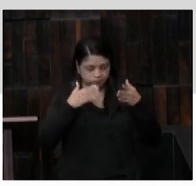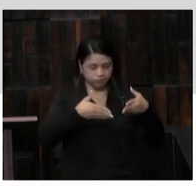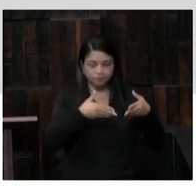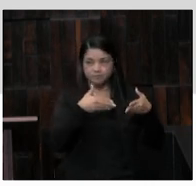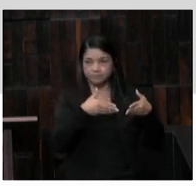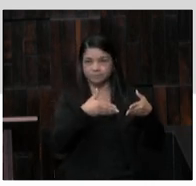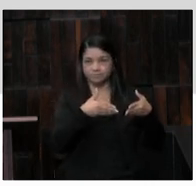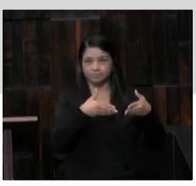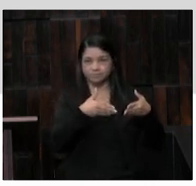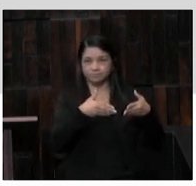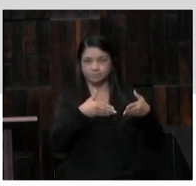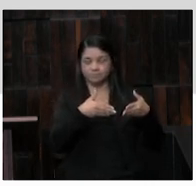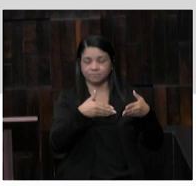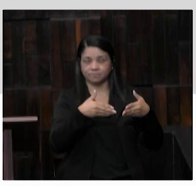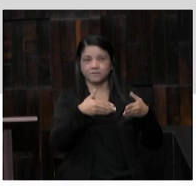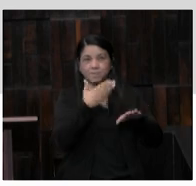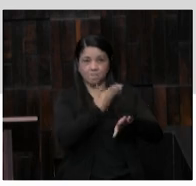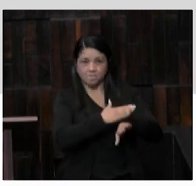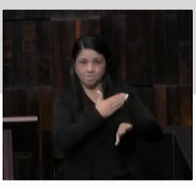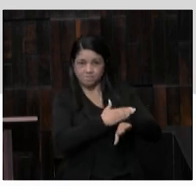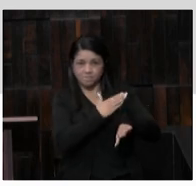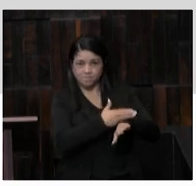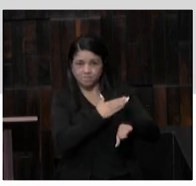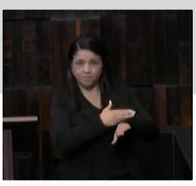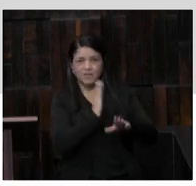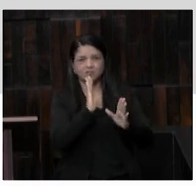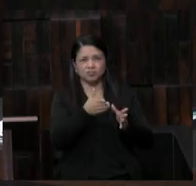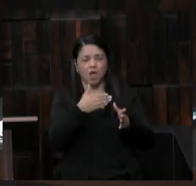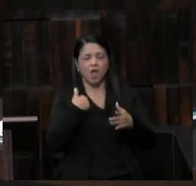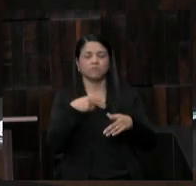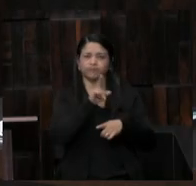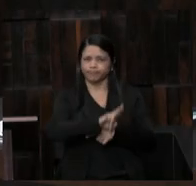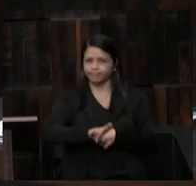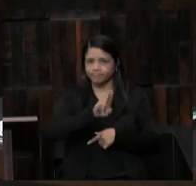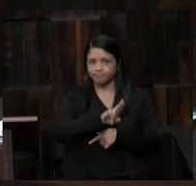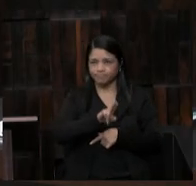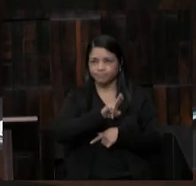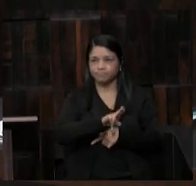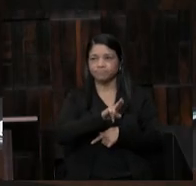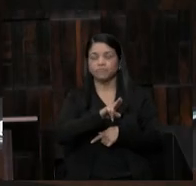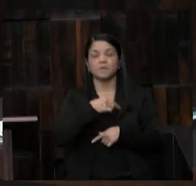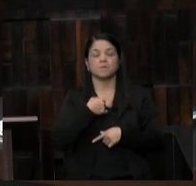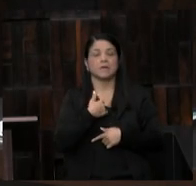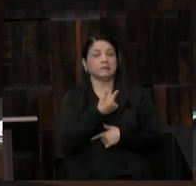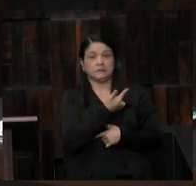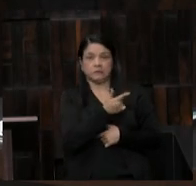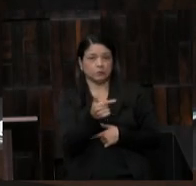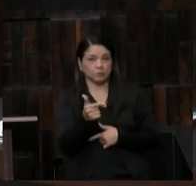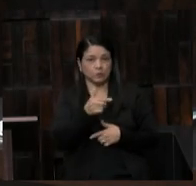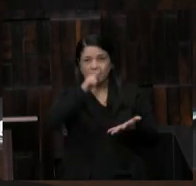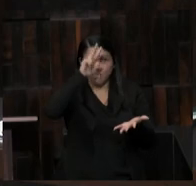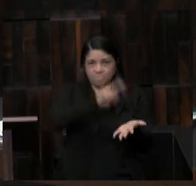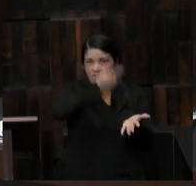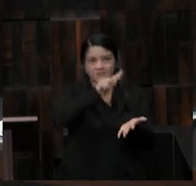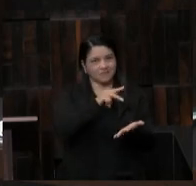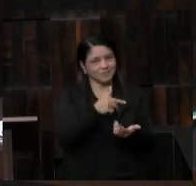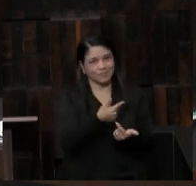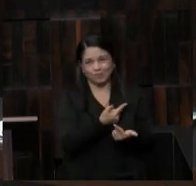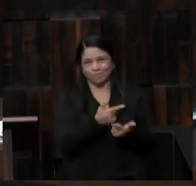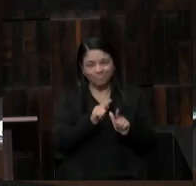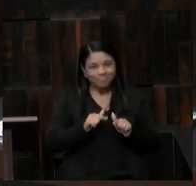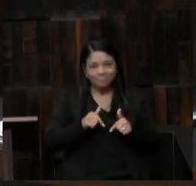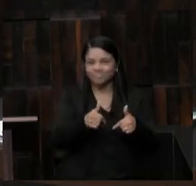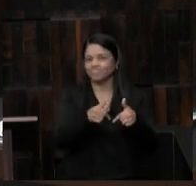Tá bom. Na prática clínica, a gente sabe que isso já é utilizado, mas a gente ainda não tem validações, né, efetivas